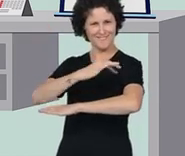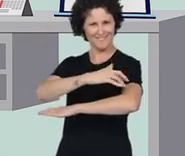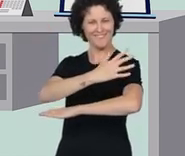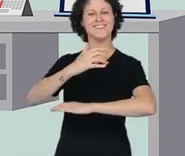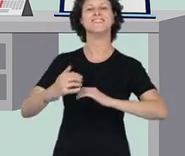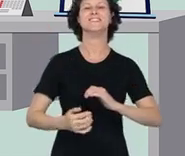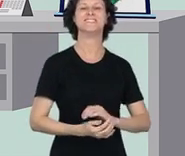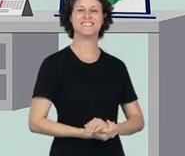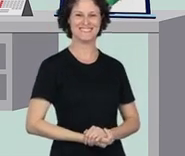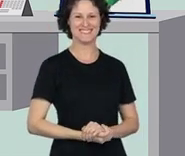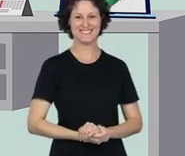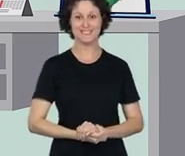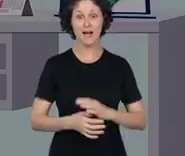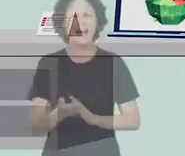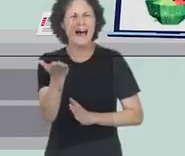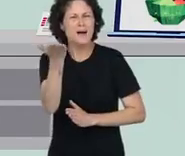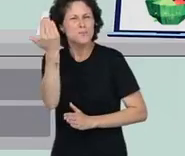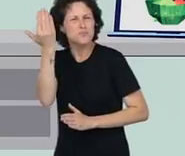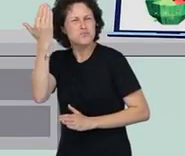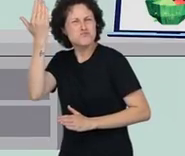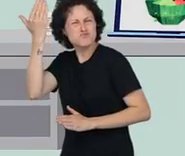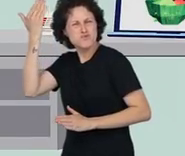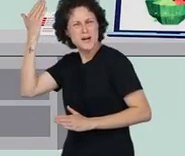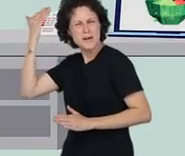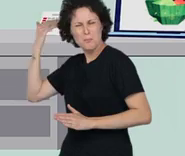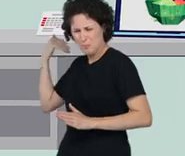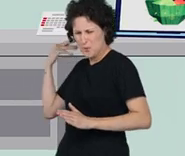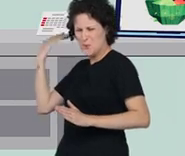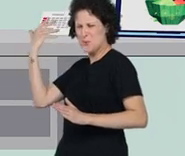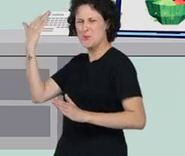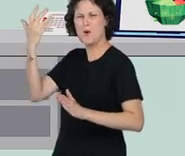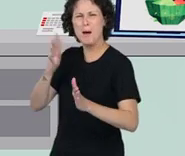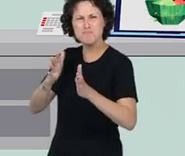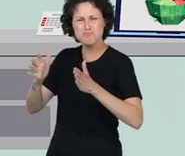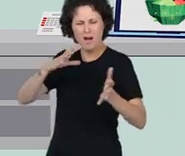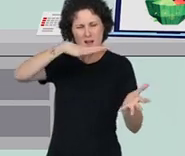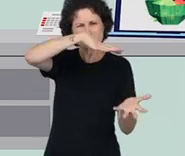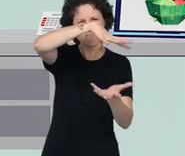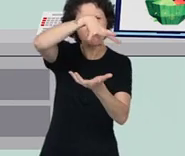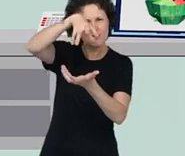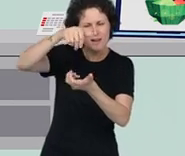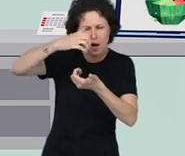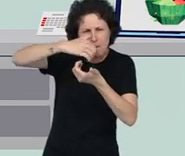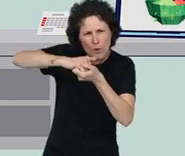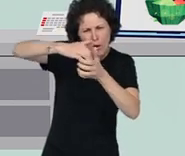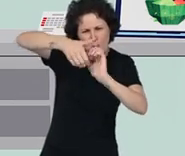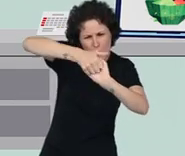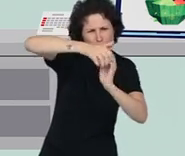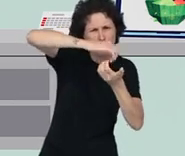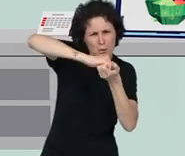e o relevo. Vamos conhecer? Bem lá no passado, há milhões de anos atrás, os continentes do mundo eram